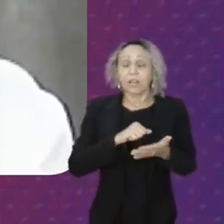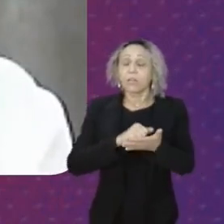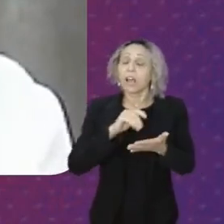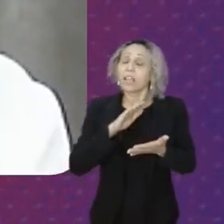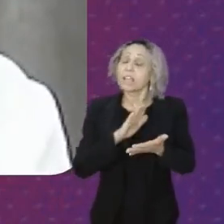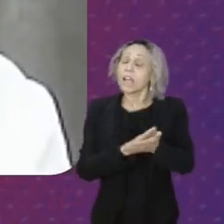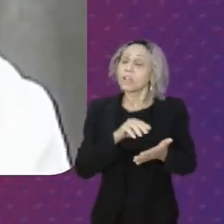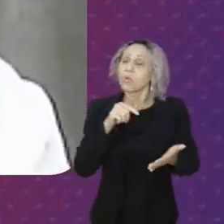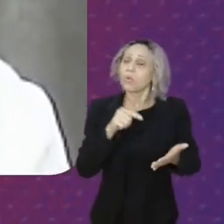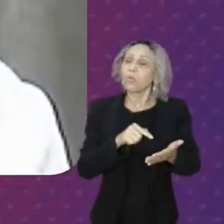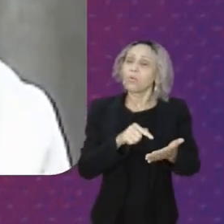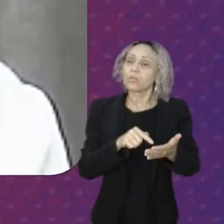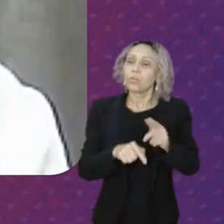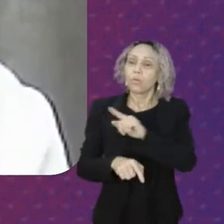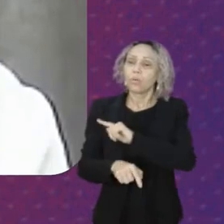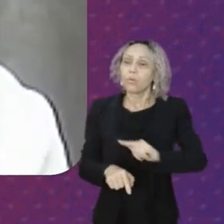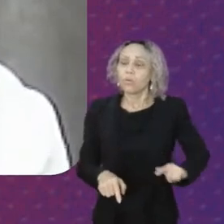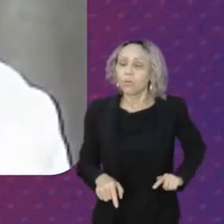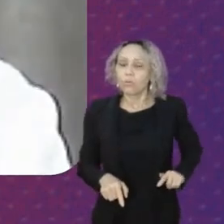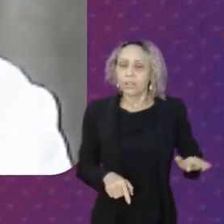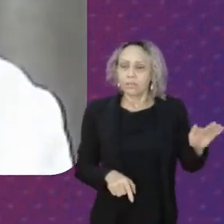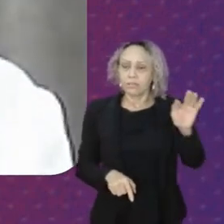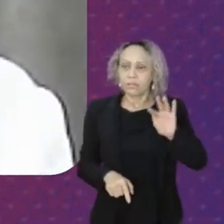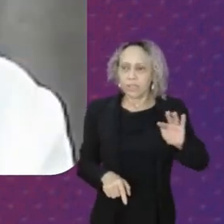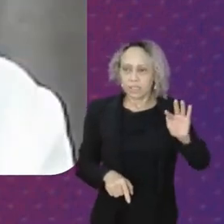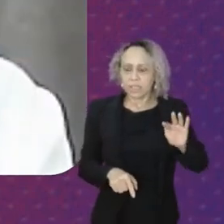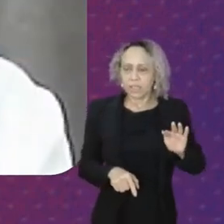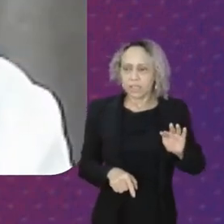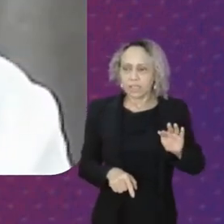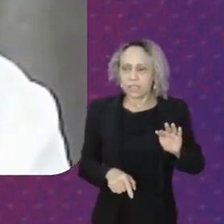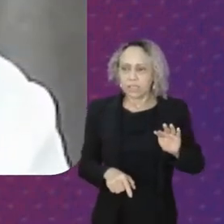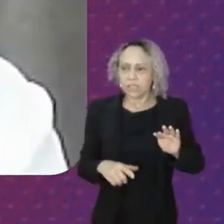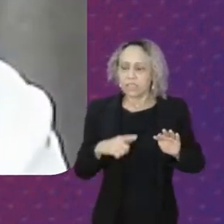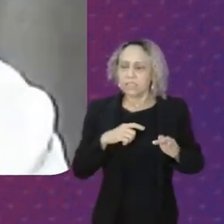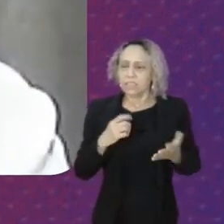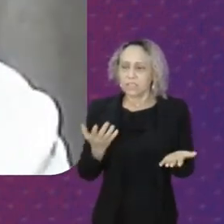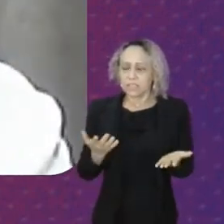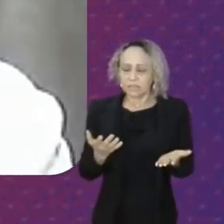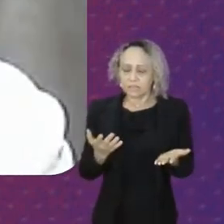tá? O governo federal, em maio de 2022, teve um registro de